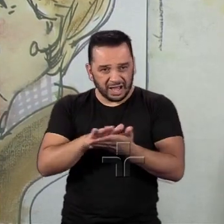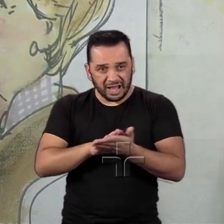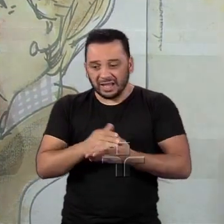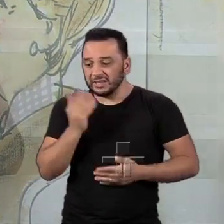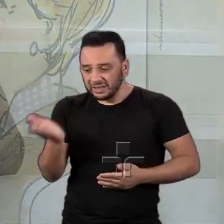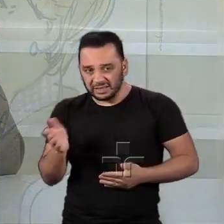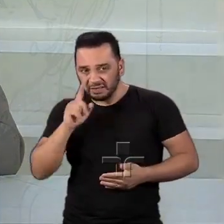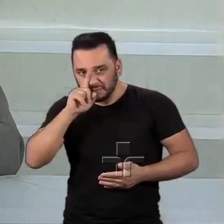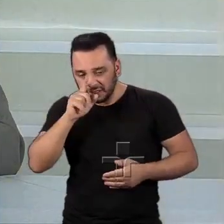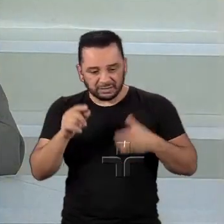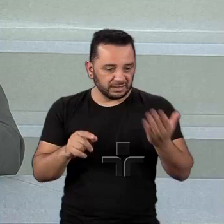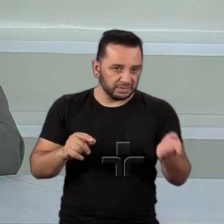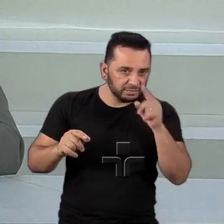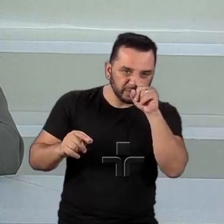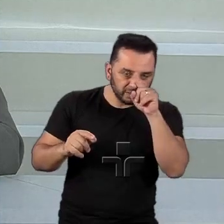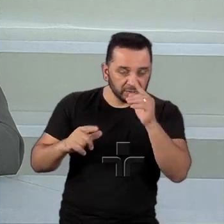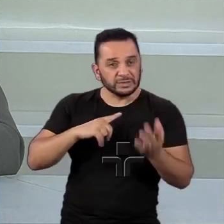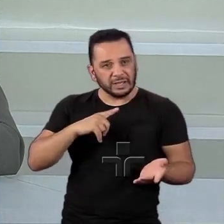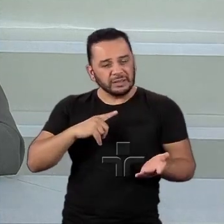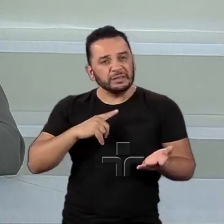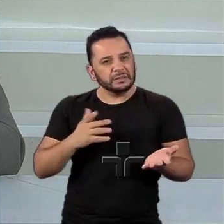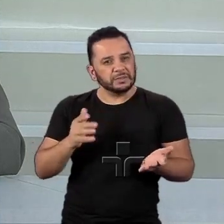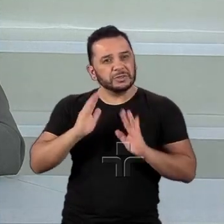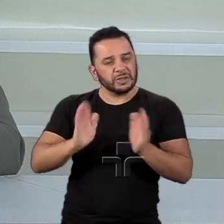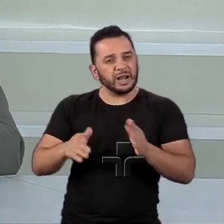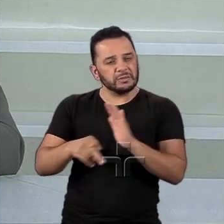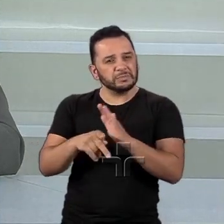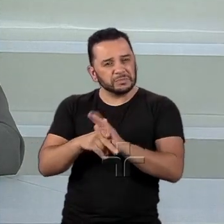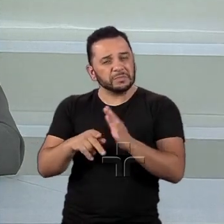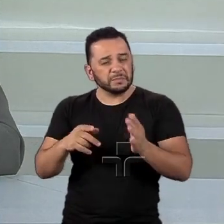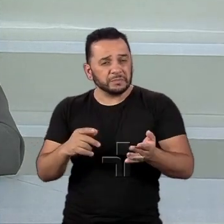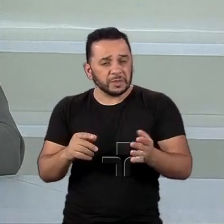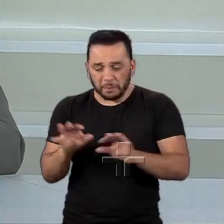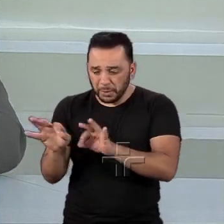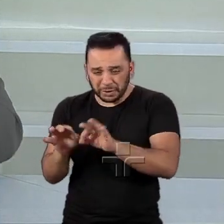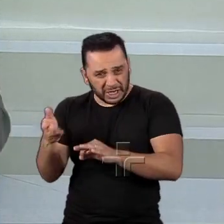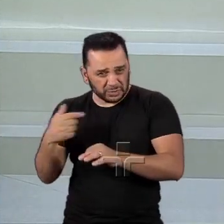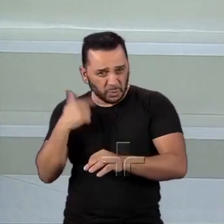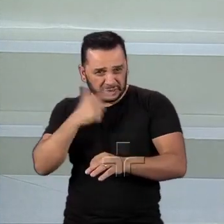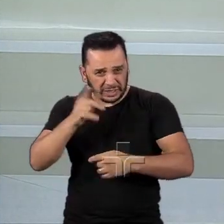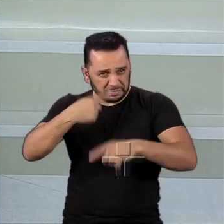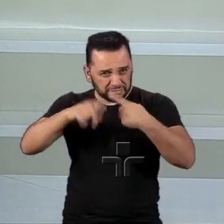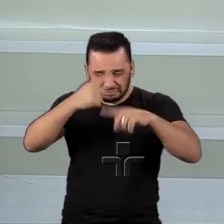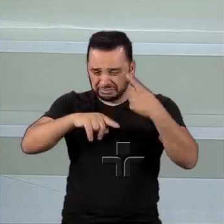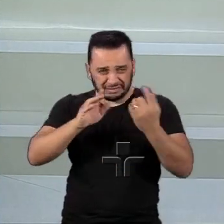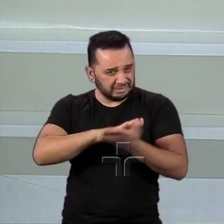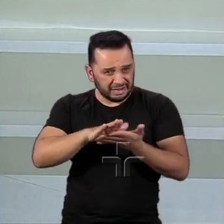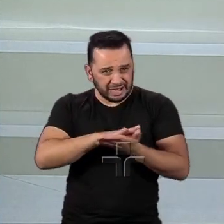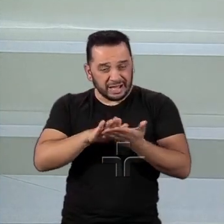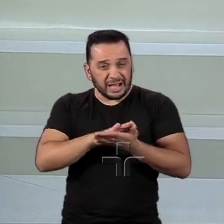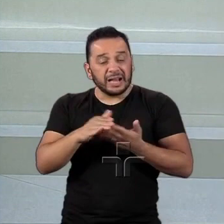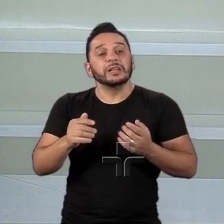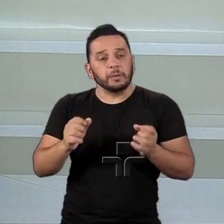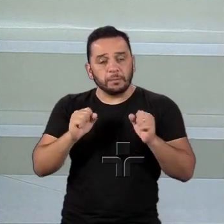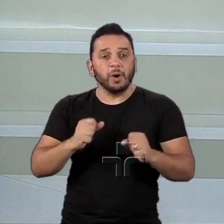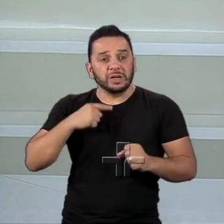Risco à institucionalidade, riscos a uma construção de um projeto que não vai dar certo, riscos de você